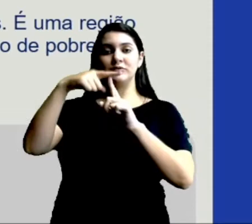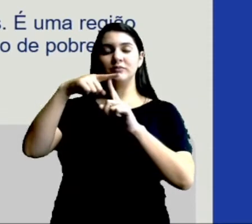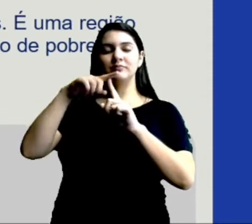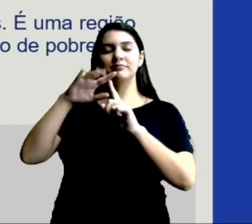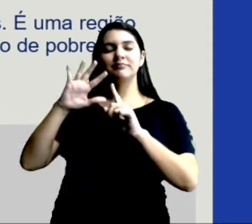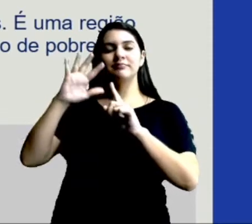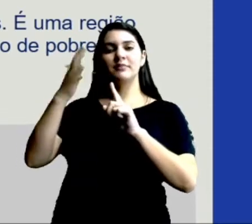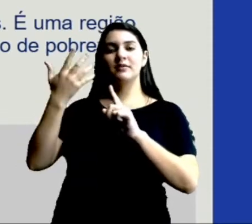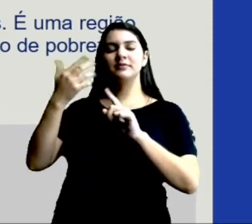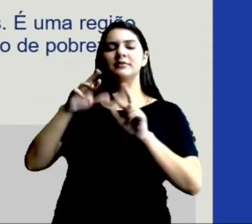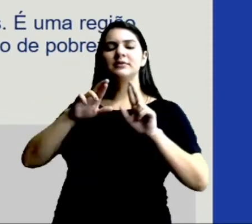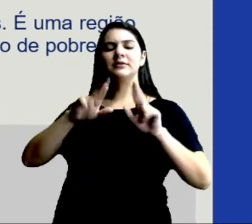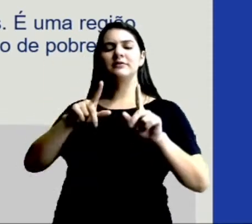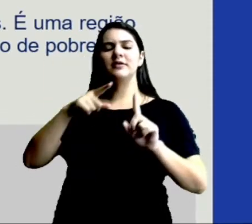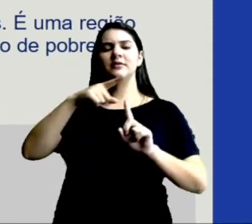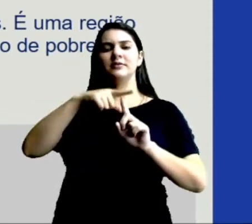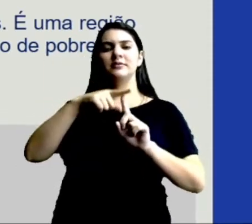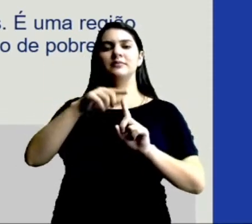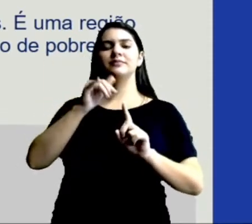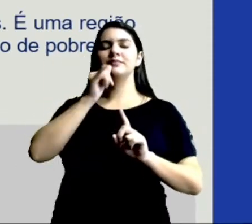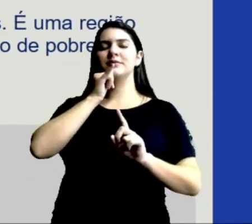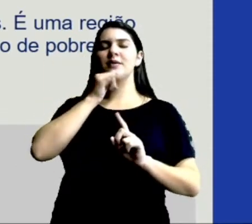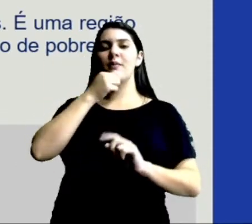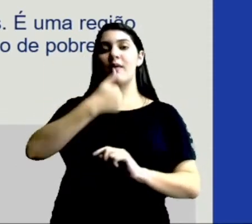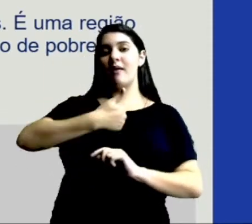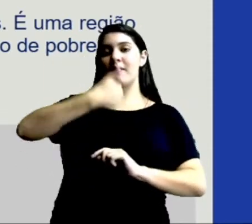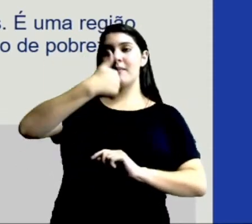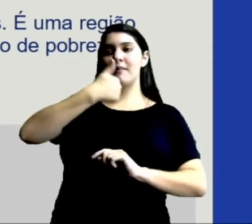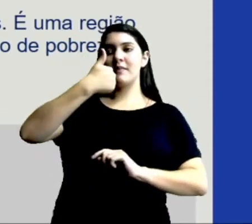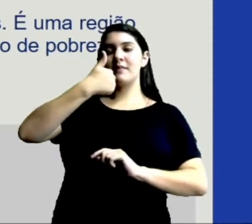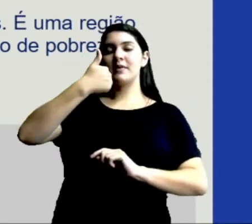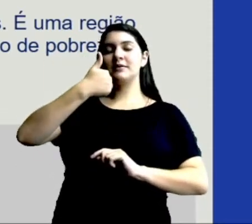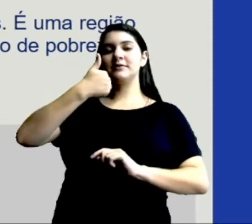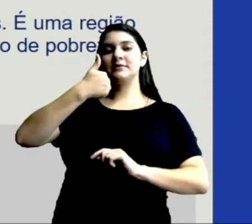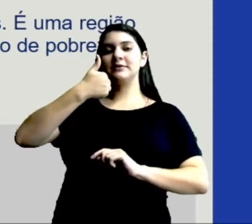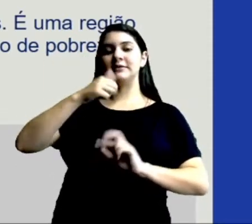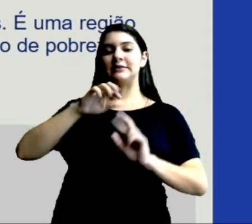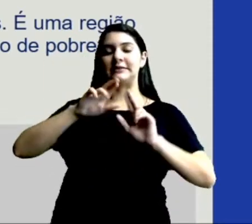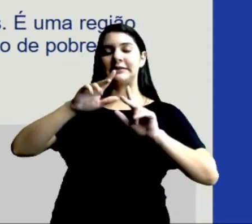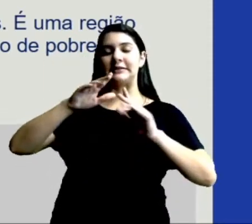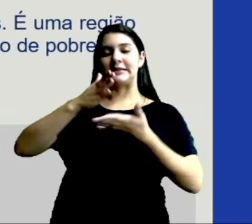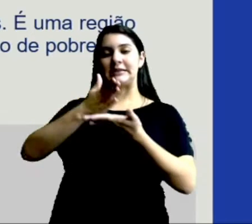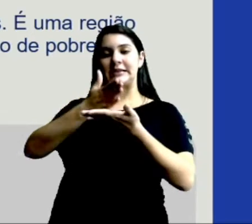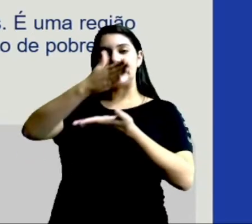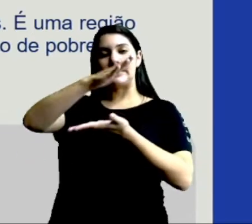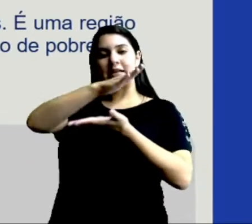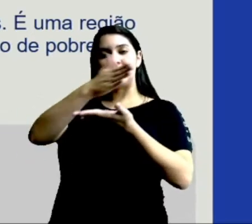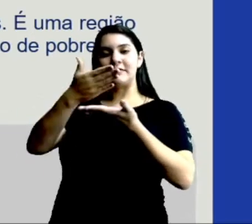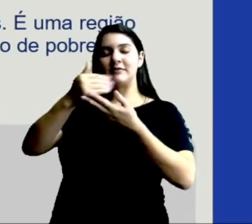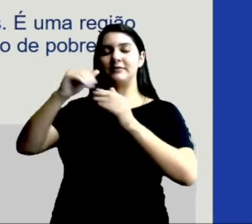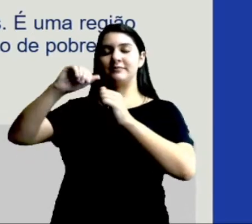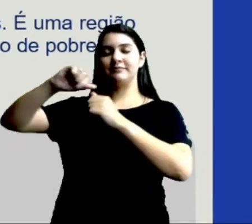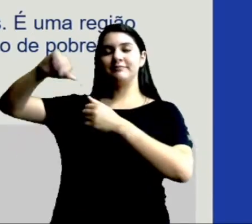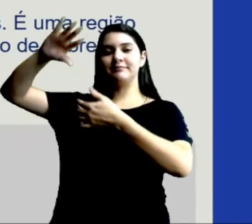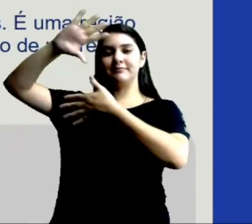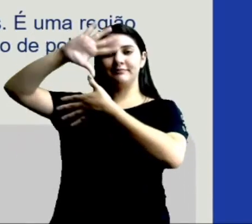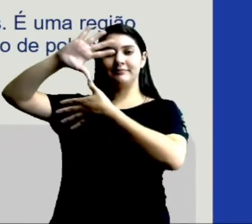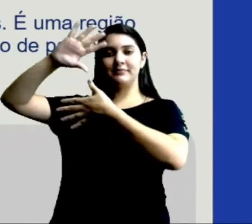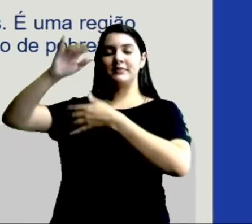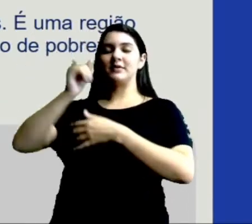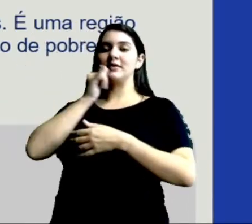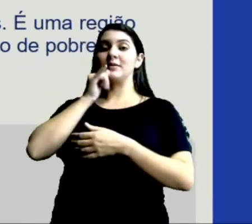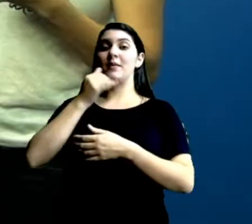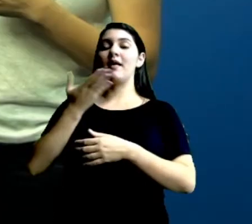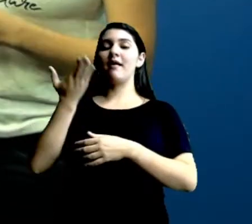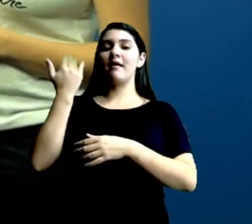de diferentes critérios. A primeira delas consiste na divisão de duas regiões, ou seja, antes eu estava falando para